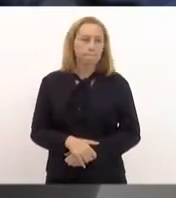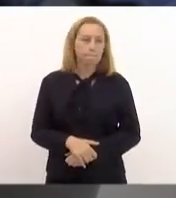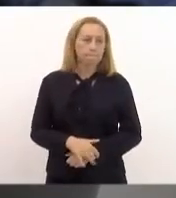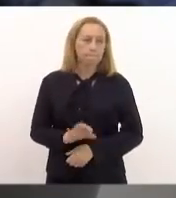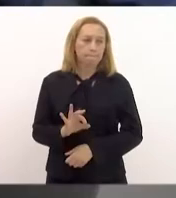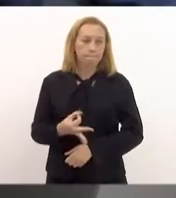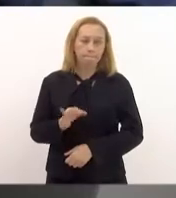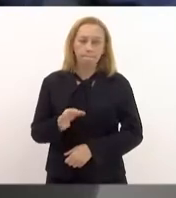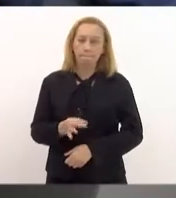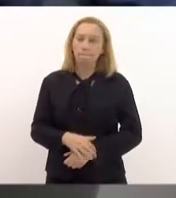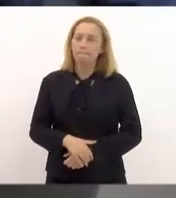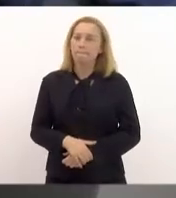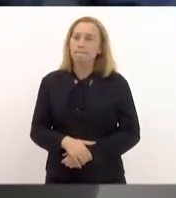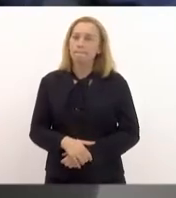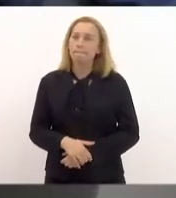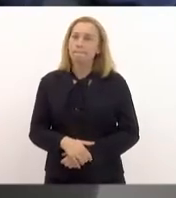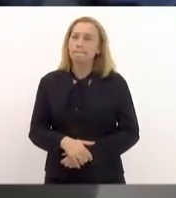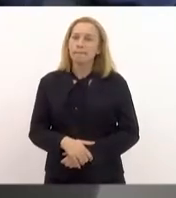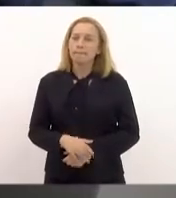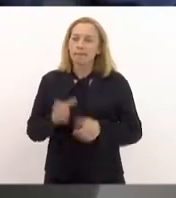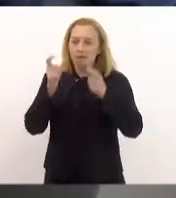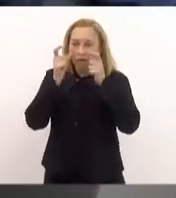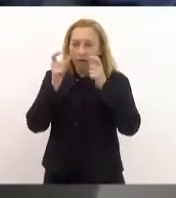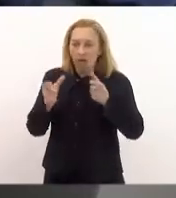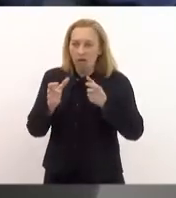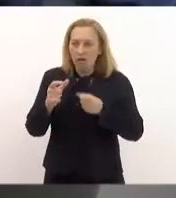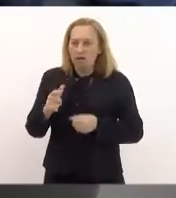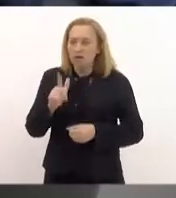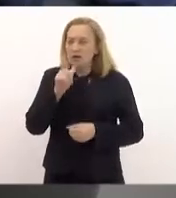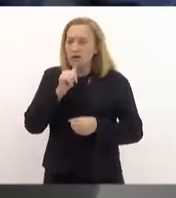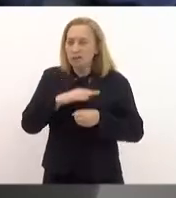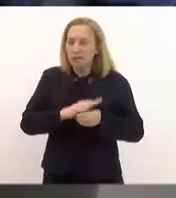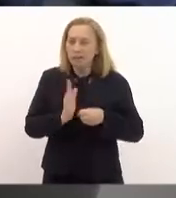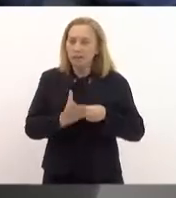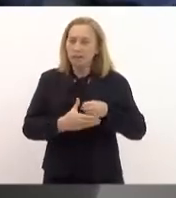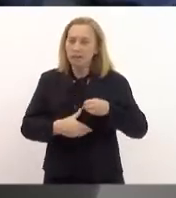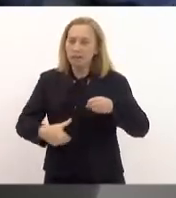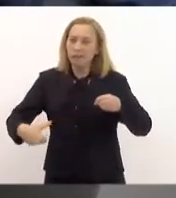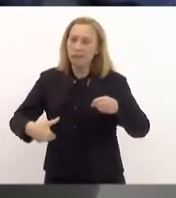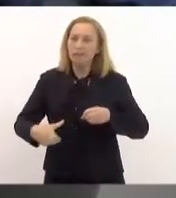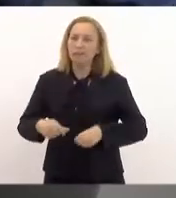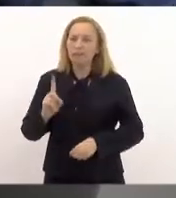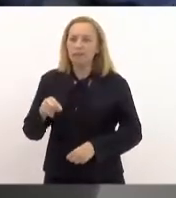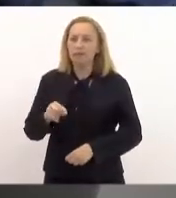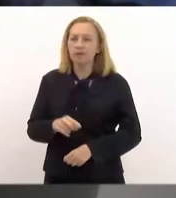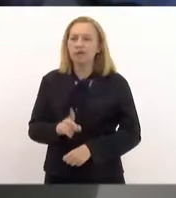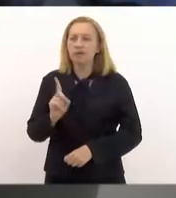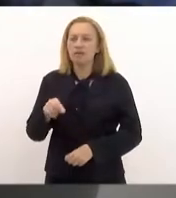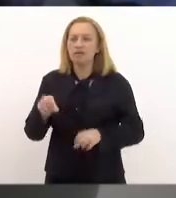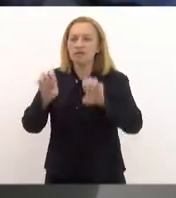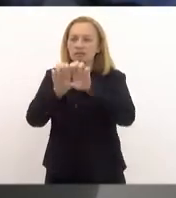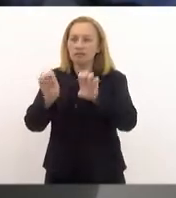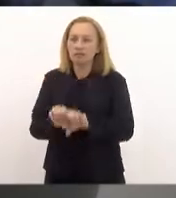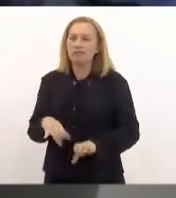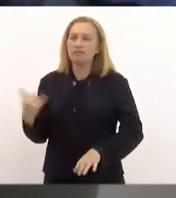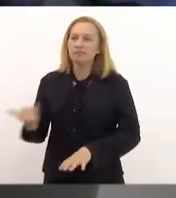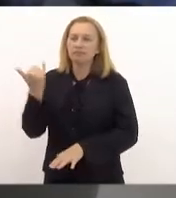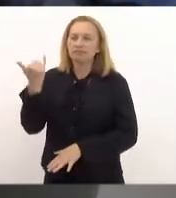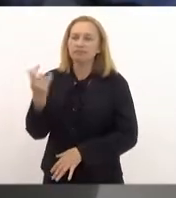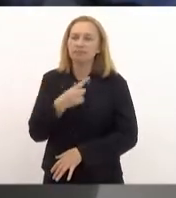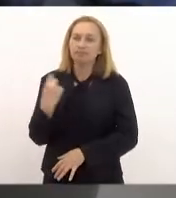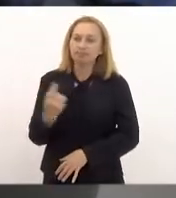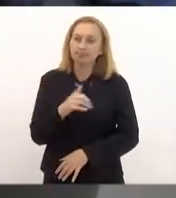clareza, né? Com maior atenção, à área do saneamento. A verdade é essa, que é uma infraestrutura muito importante na nossa